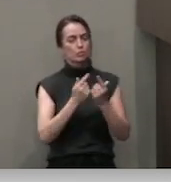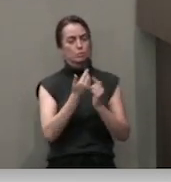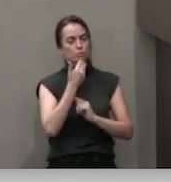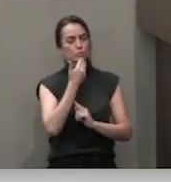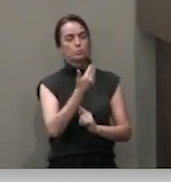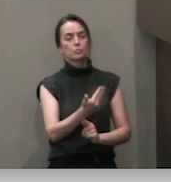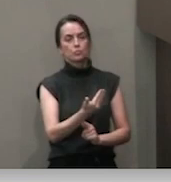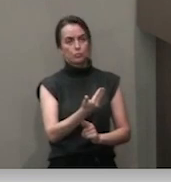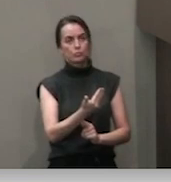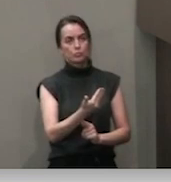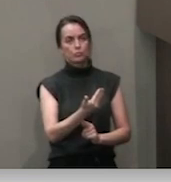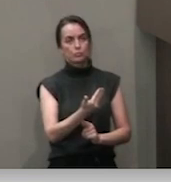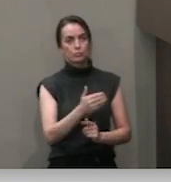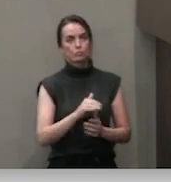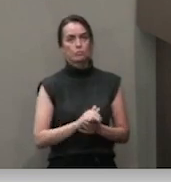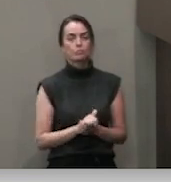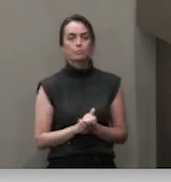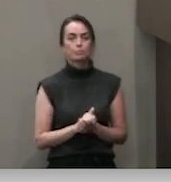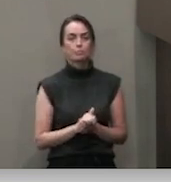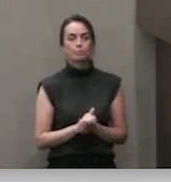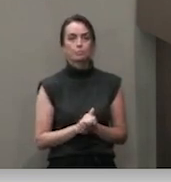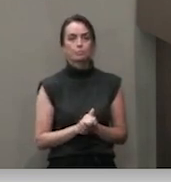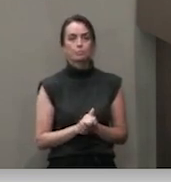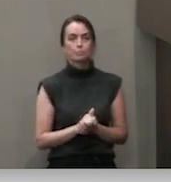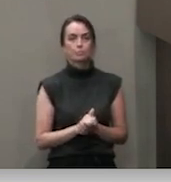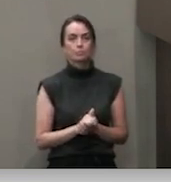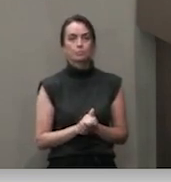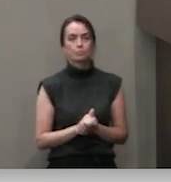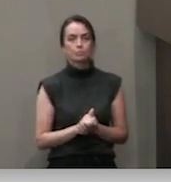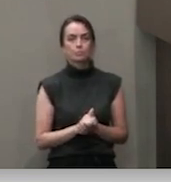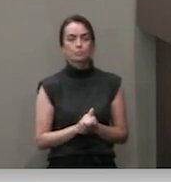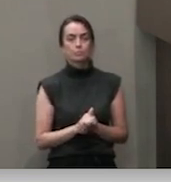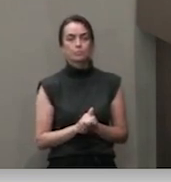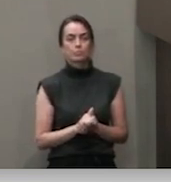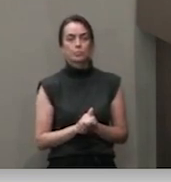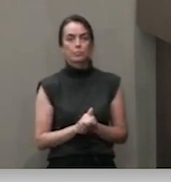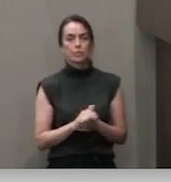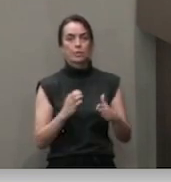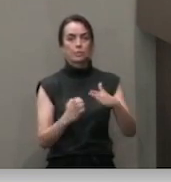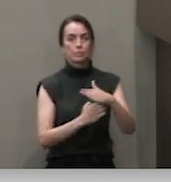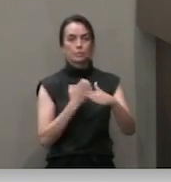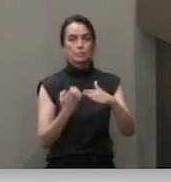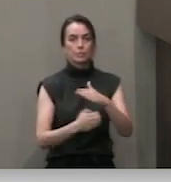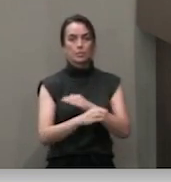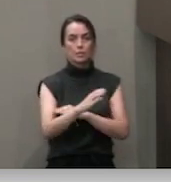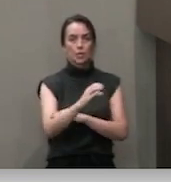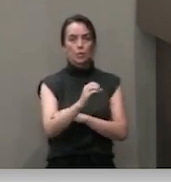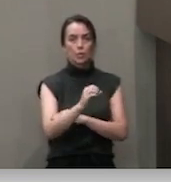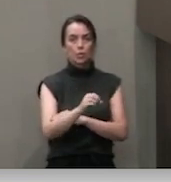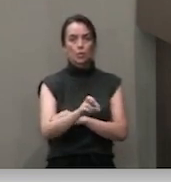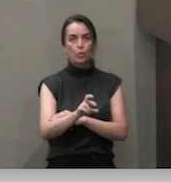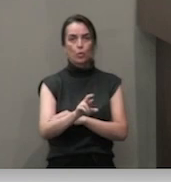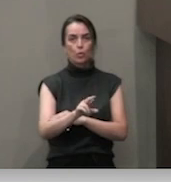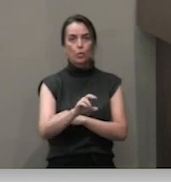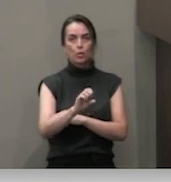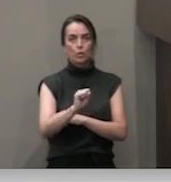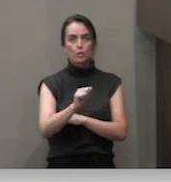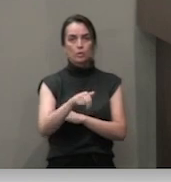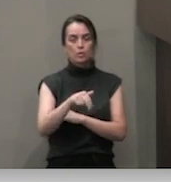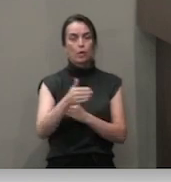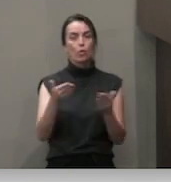frente da antiga Corsan que é egia e hoje o